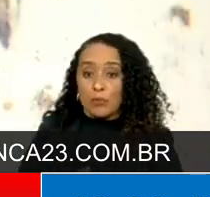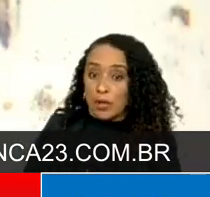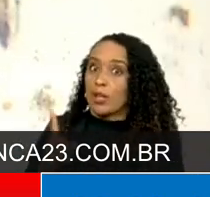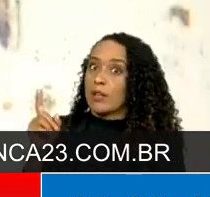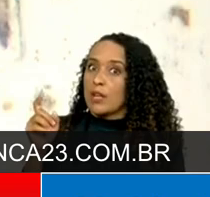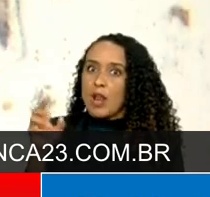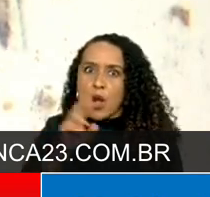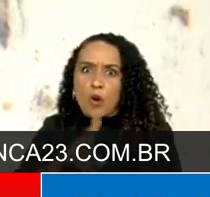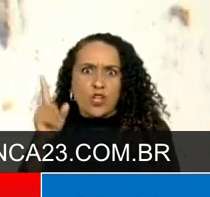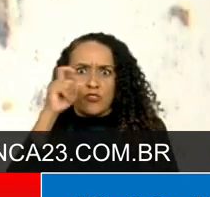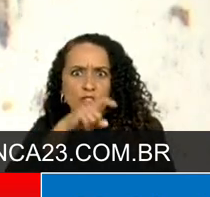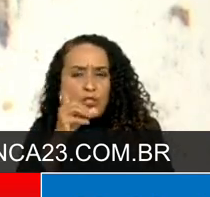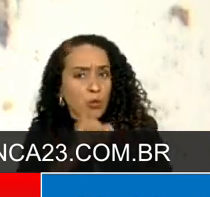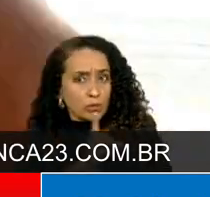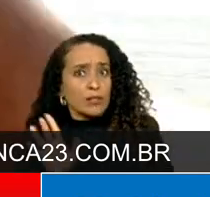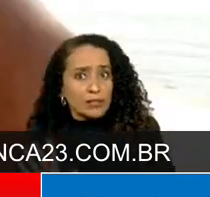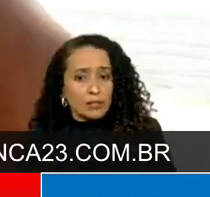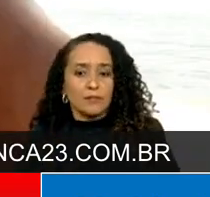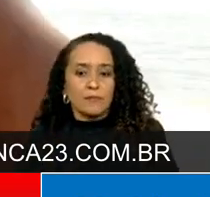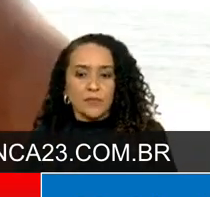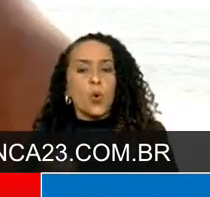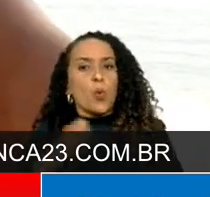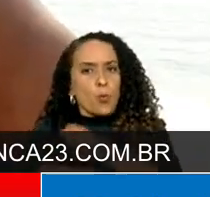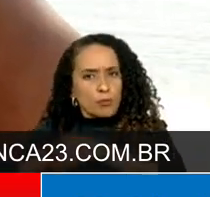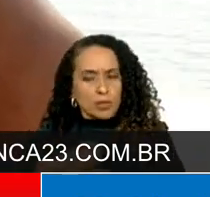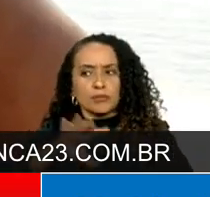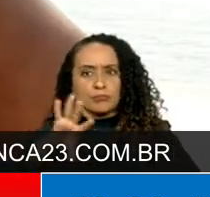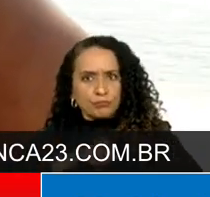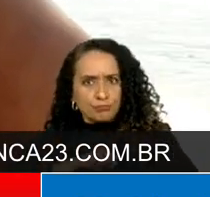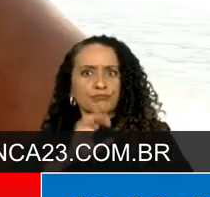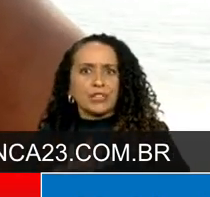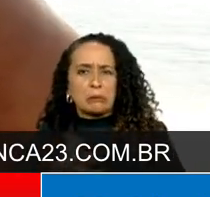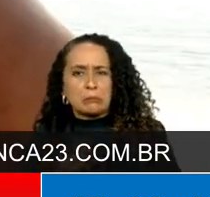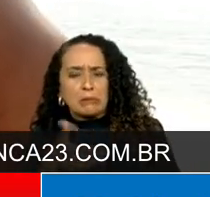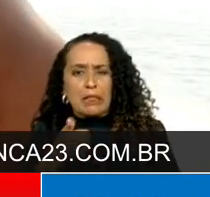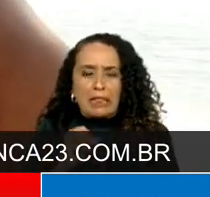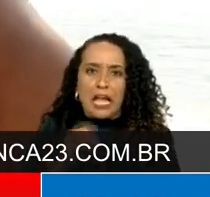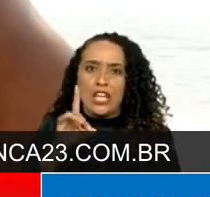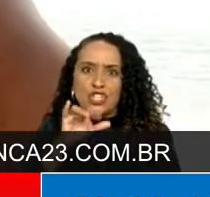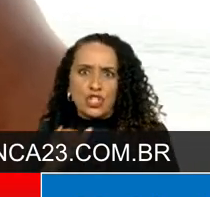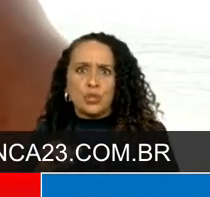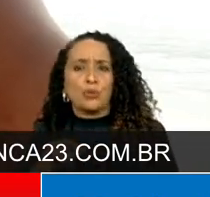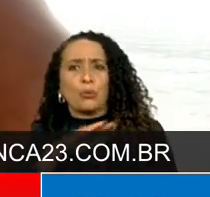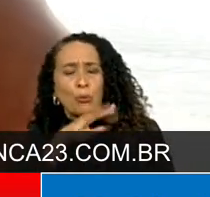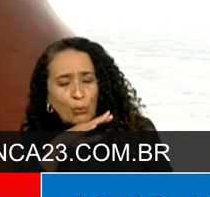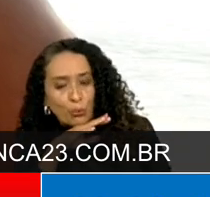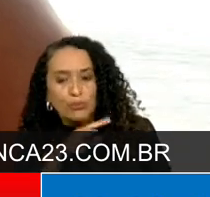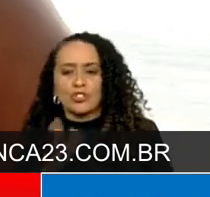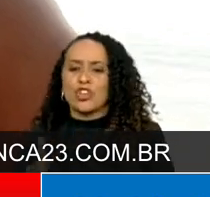encontrar alguém que já teve dengue. No ano passado eu peguei e fiquei uns 10 dias bem arreado. Eu já